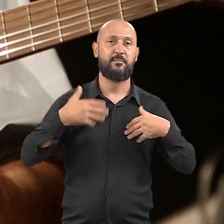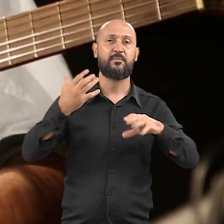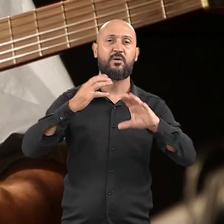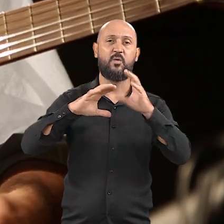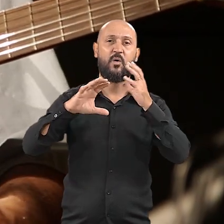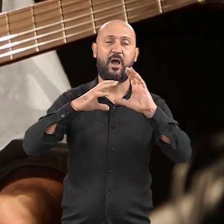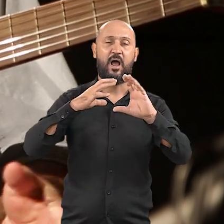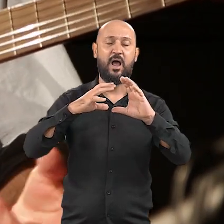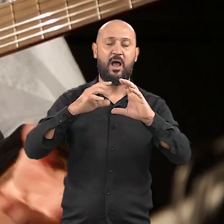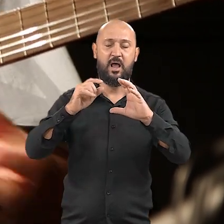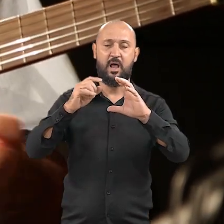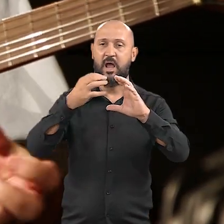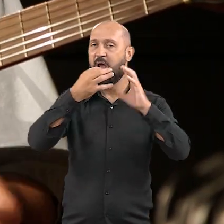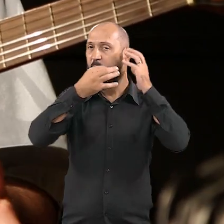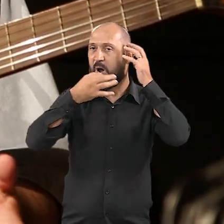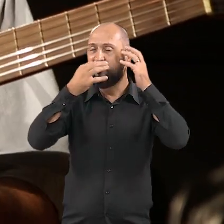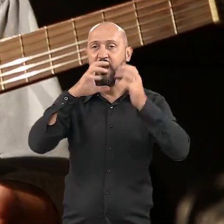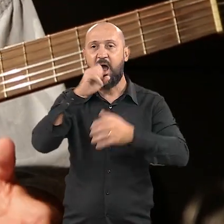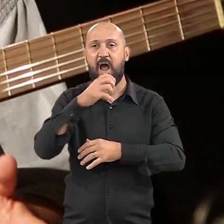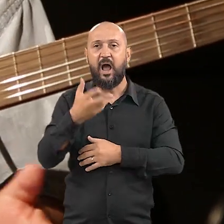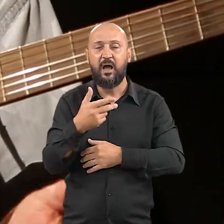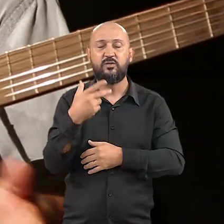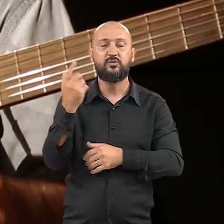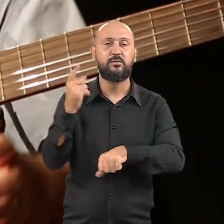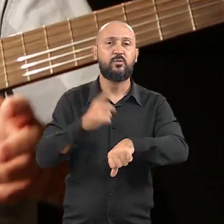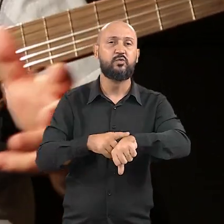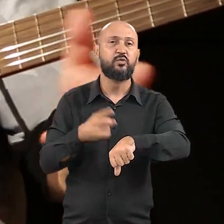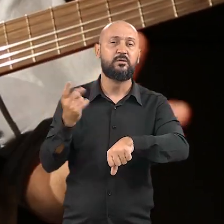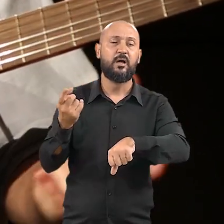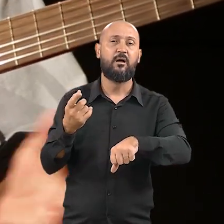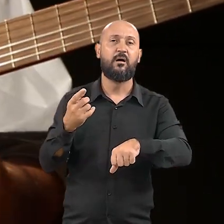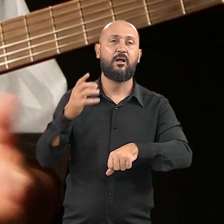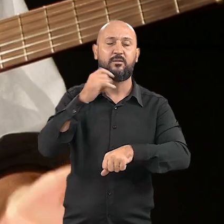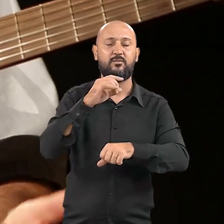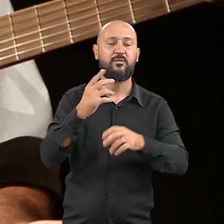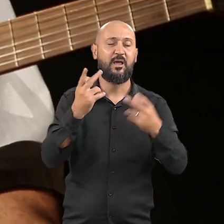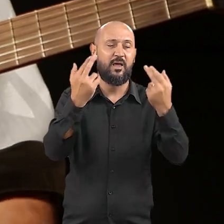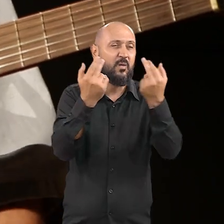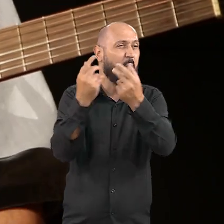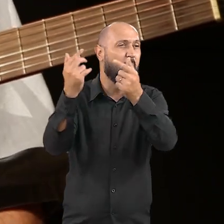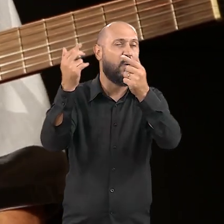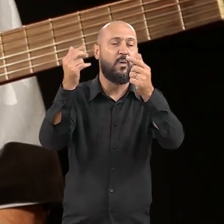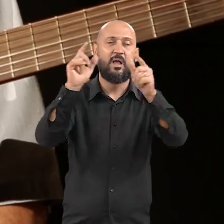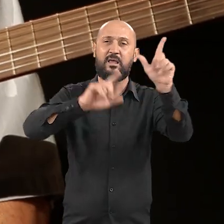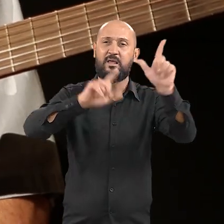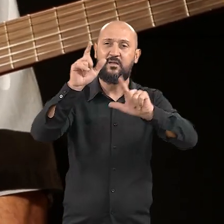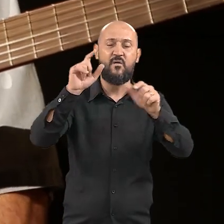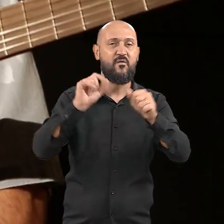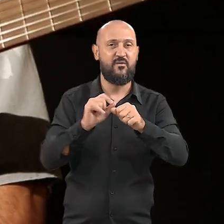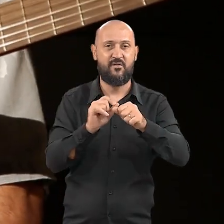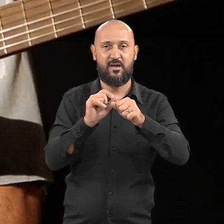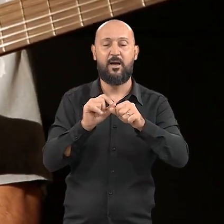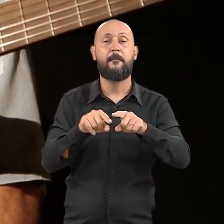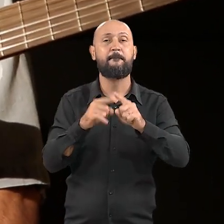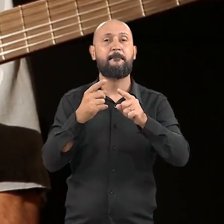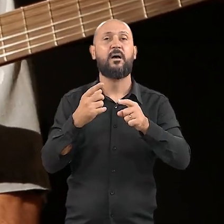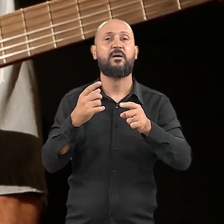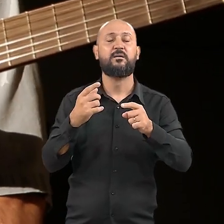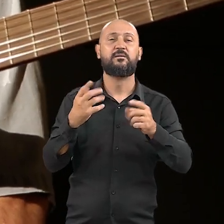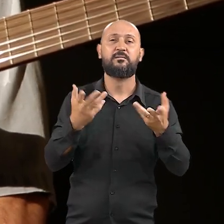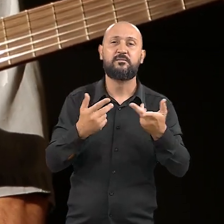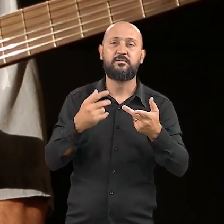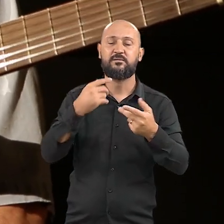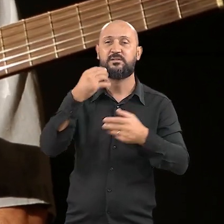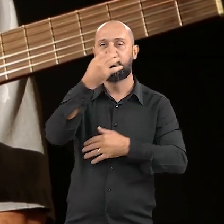pouco mais de agilidade e a gente consegue registrar, não com todo esse brilho que a TV proporciona, mas